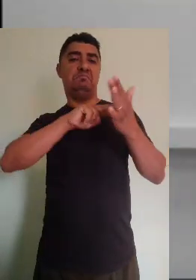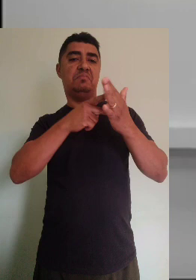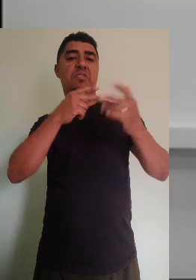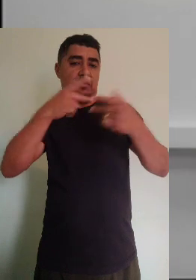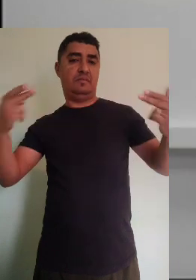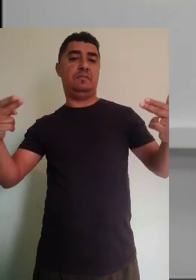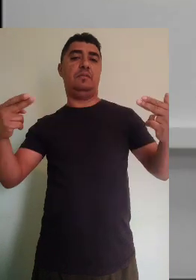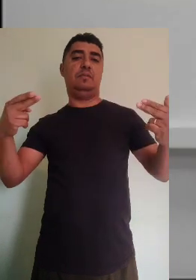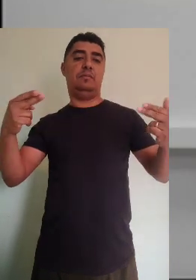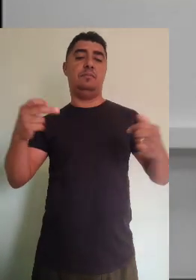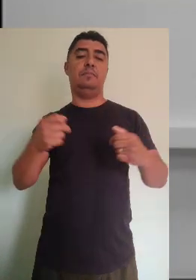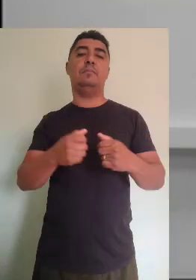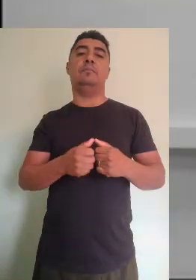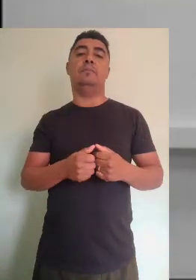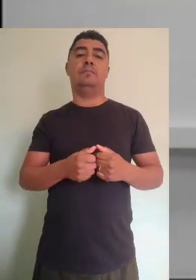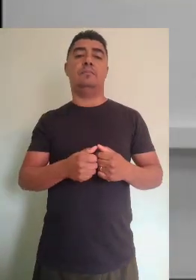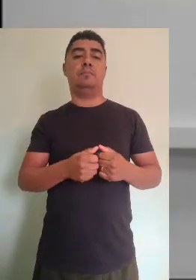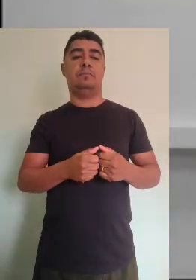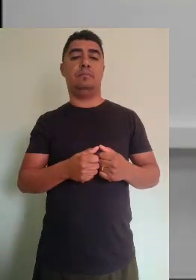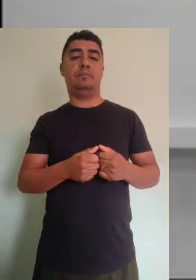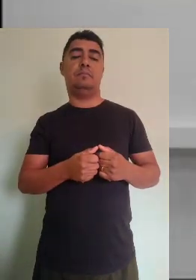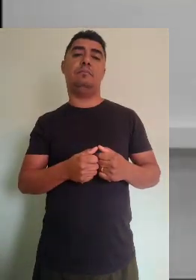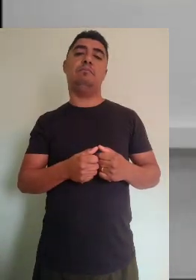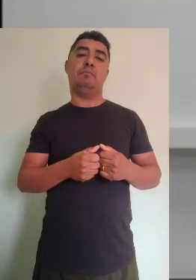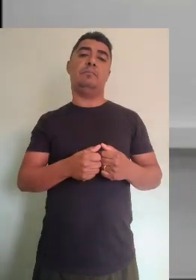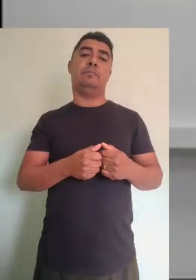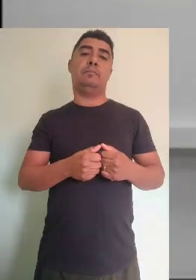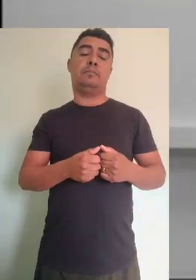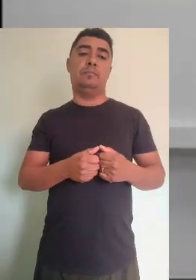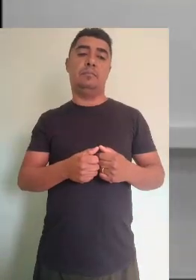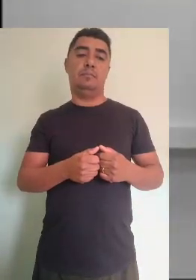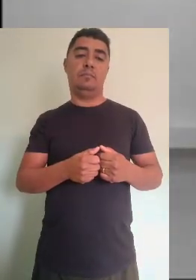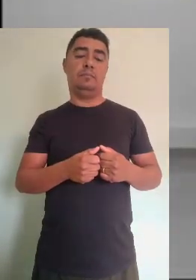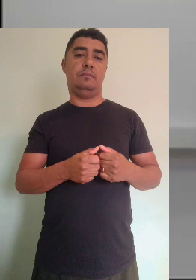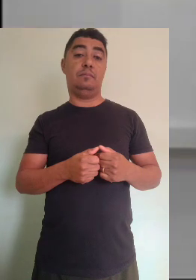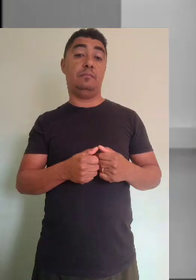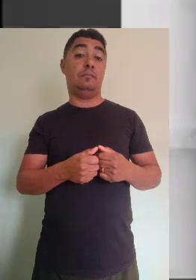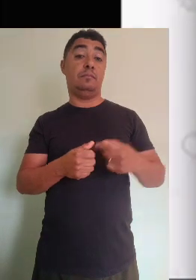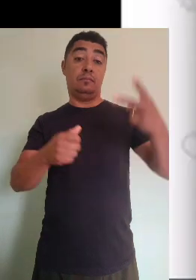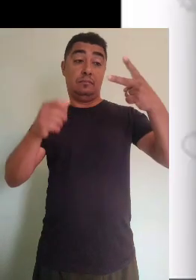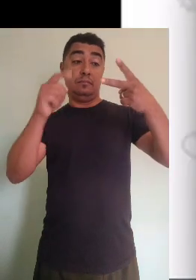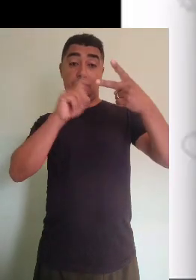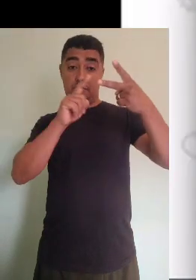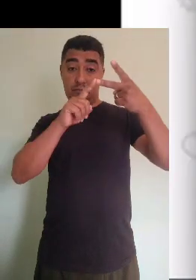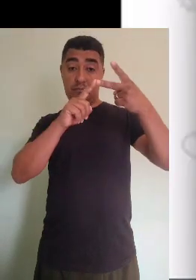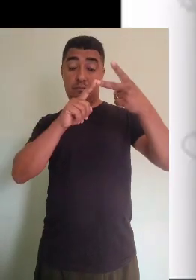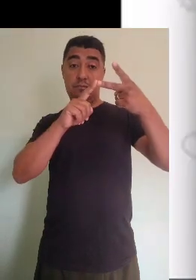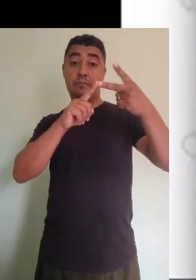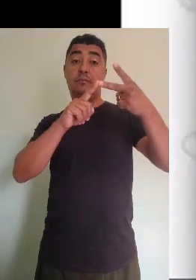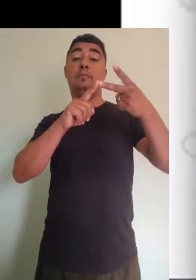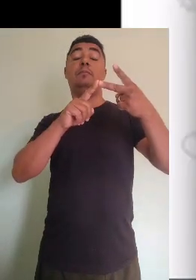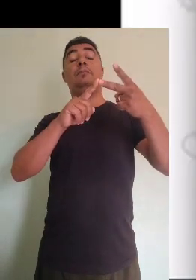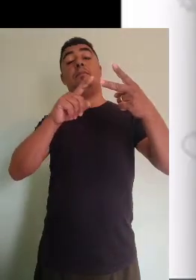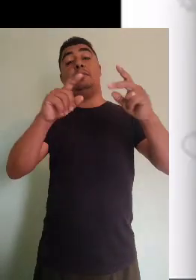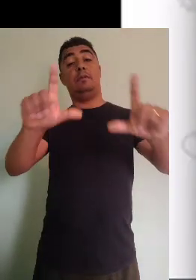vocês podem pensar, diversas coisas sobre esse ato de dar as mãos. Na segunda imagem,